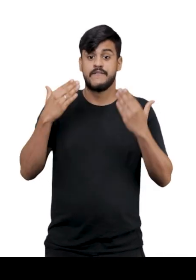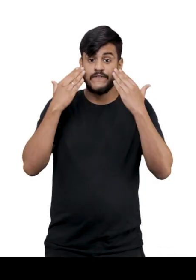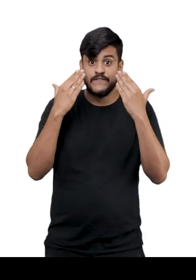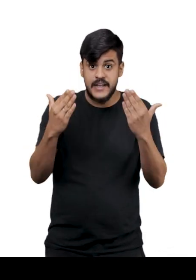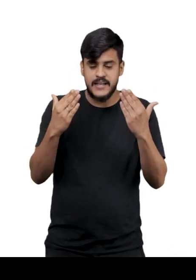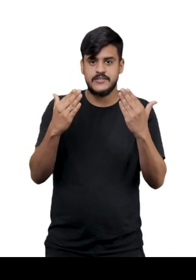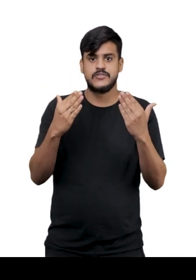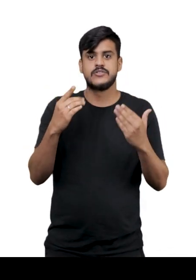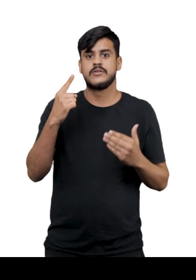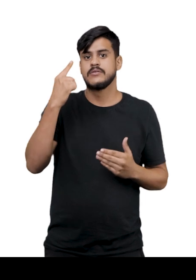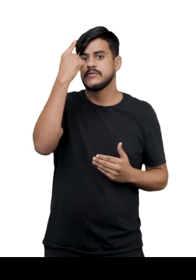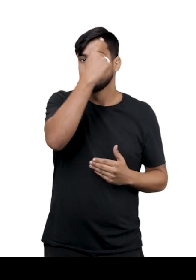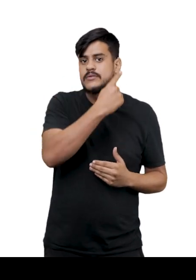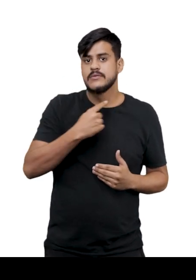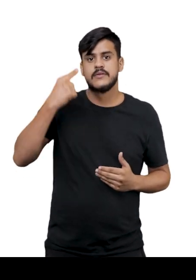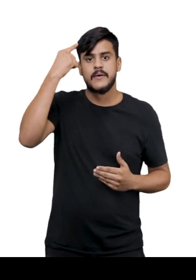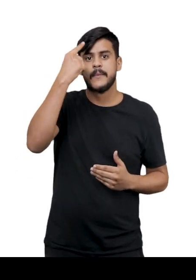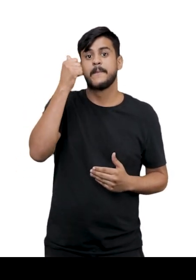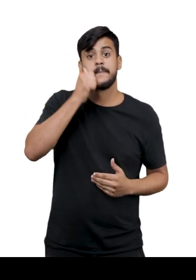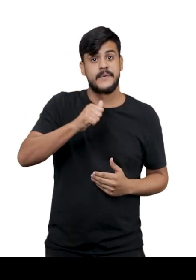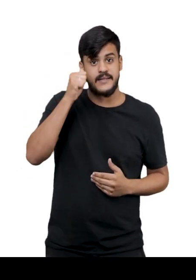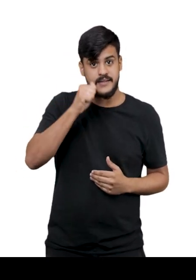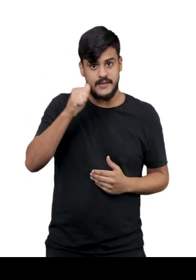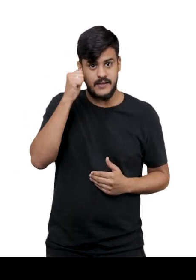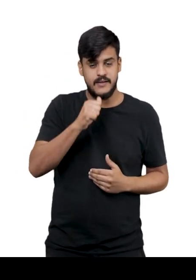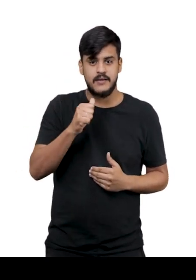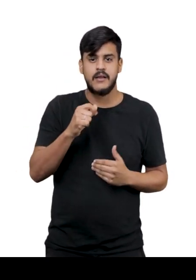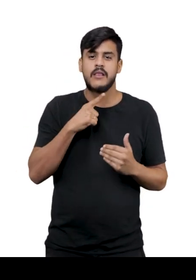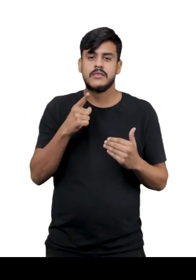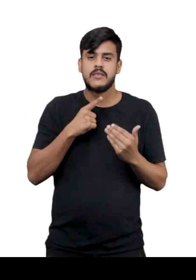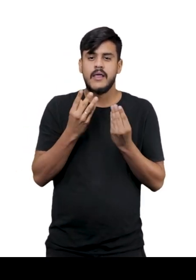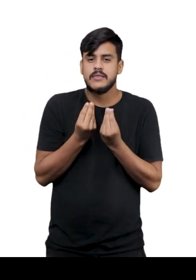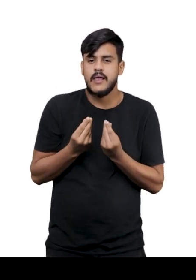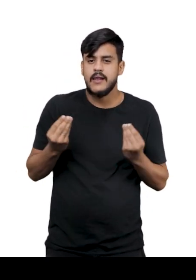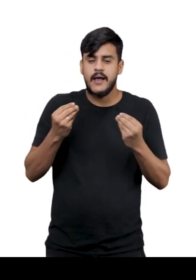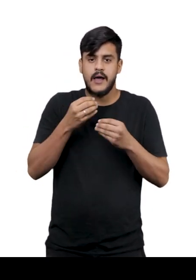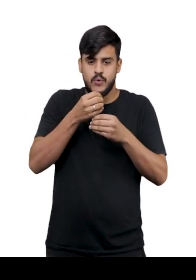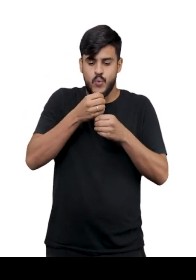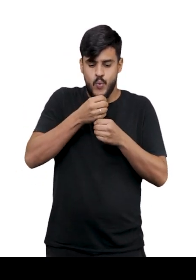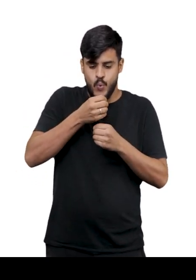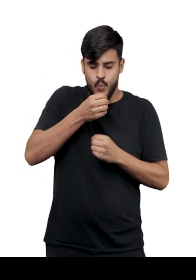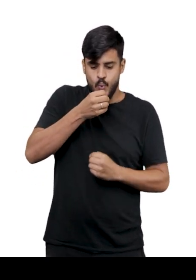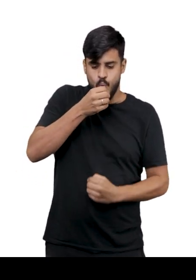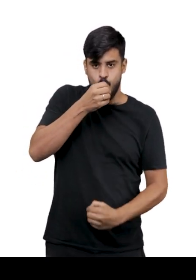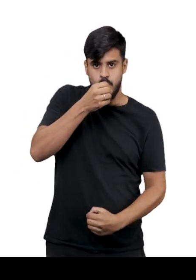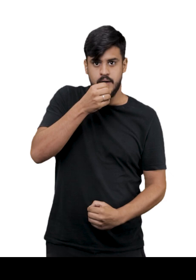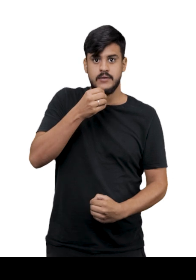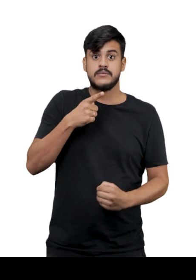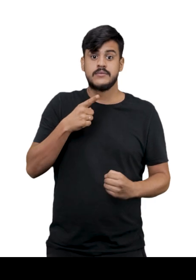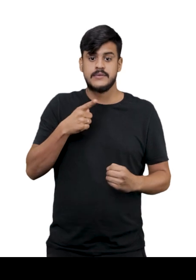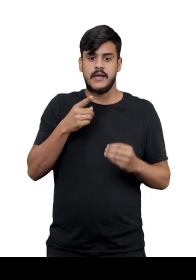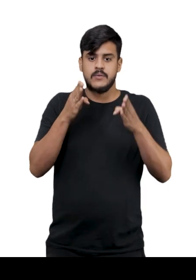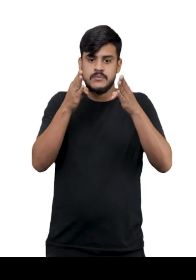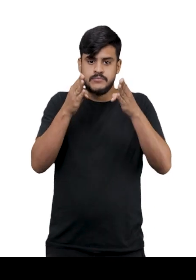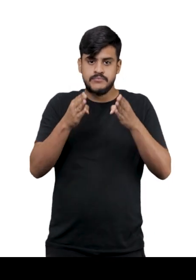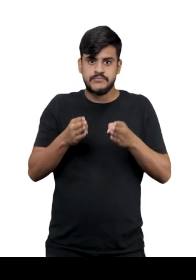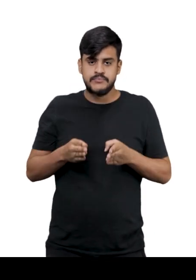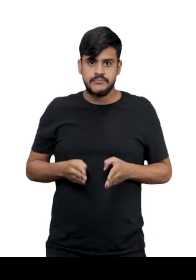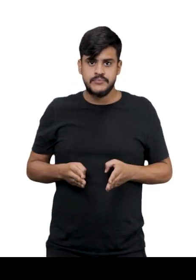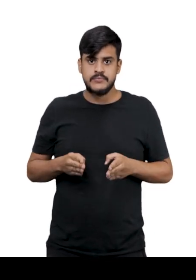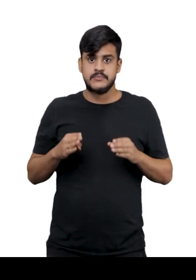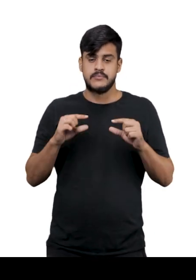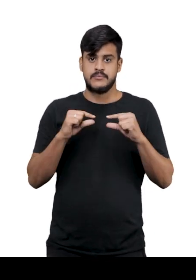Na parte frontal, a peça apresenta uma figura feminina, com um delicado corpo cilíndrico, braços